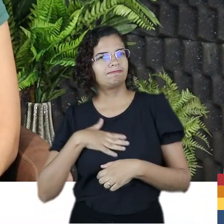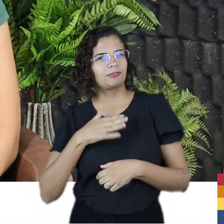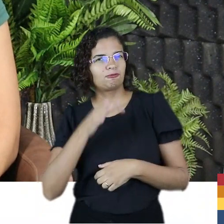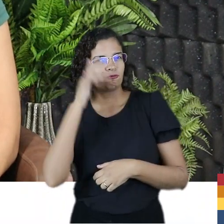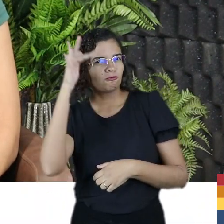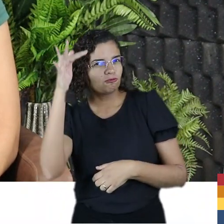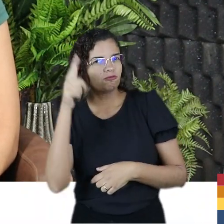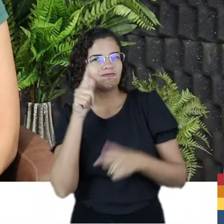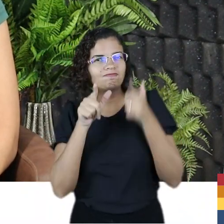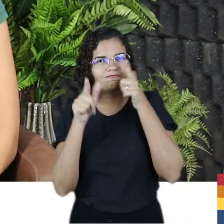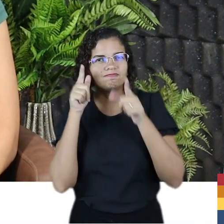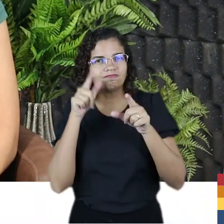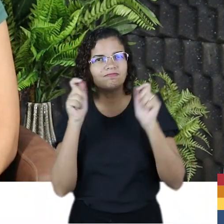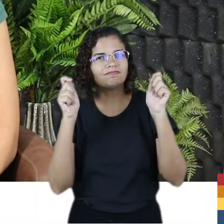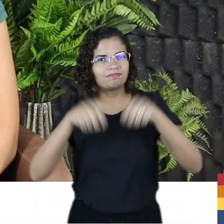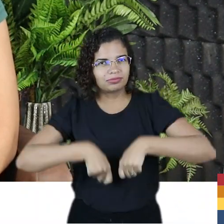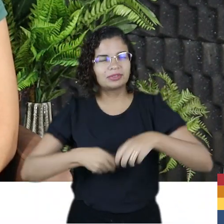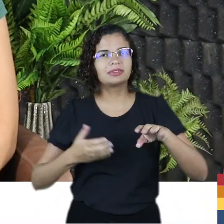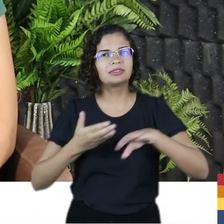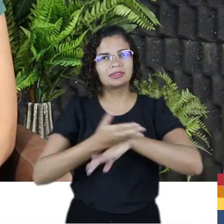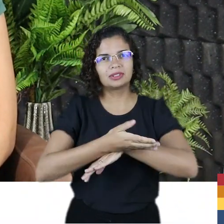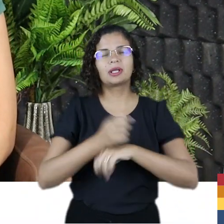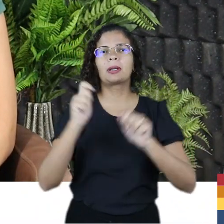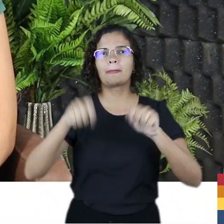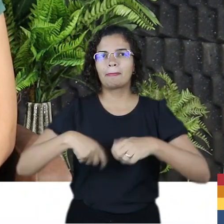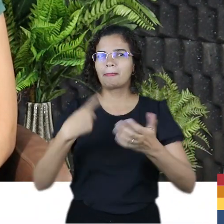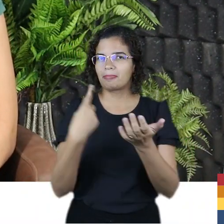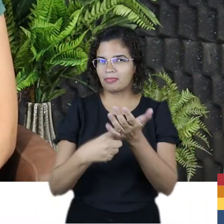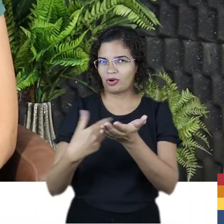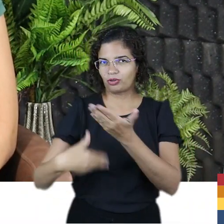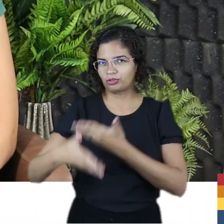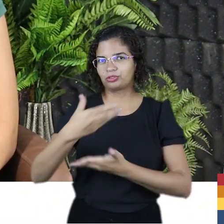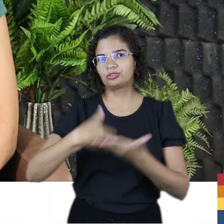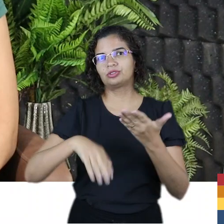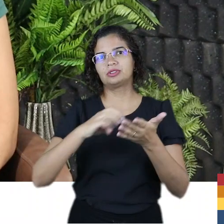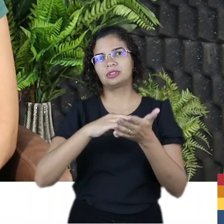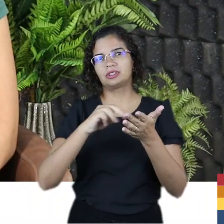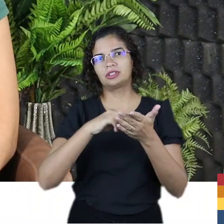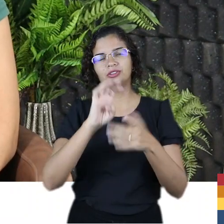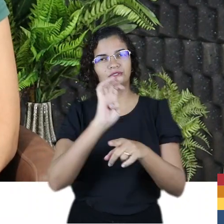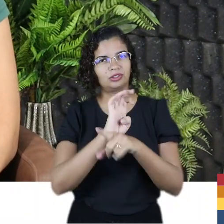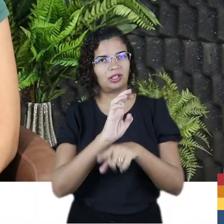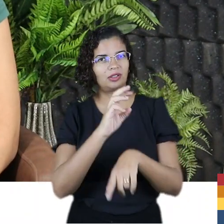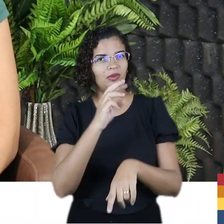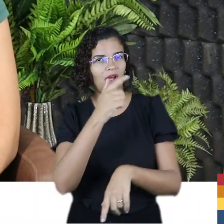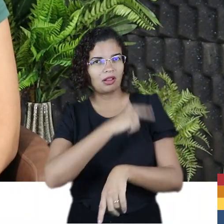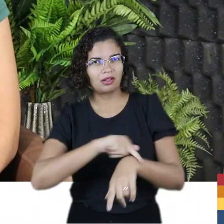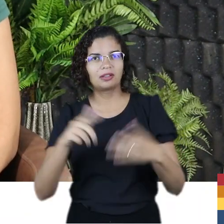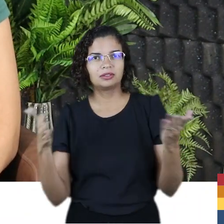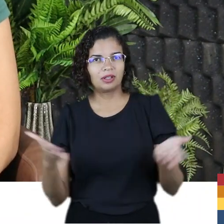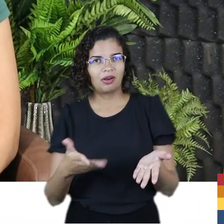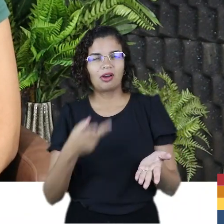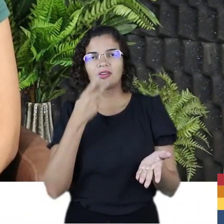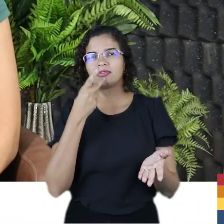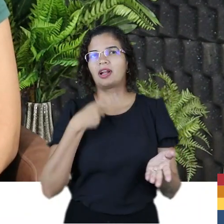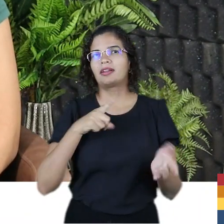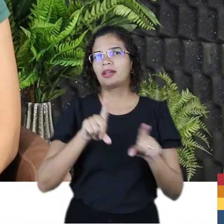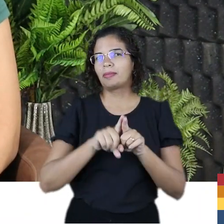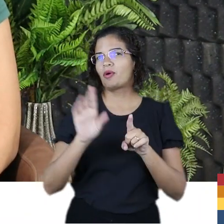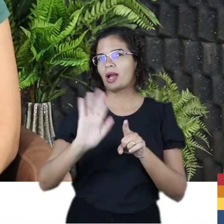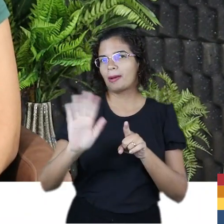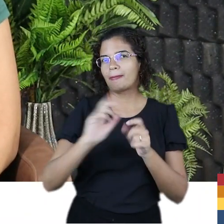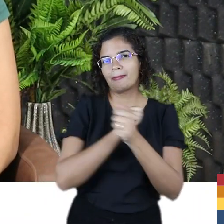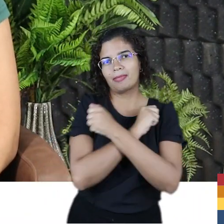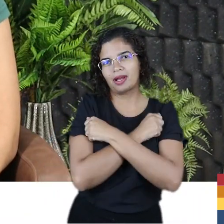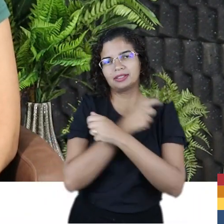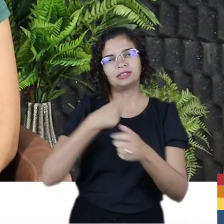contar com a equipe da Secretaria de Estado da Educação e deixar aqui o nosso abraço e o abraço da nossa secretária professora Leuzinete